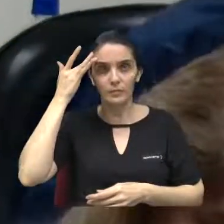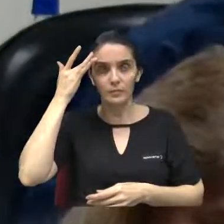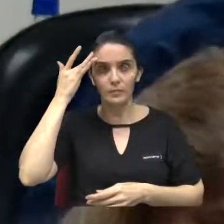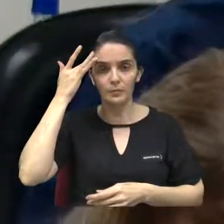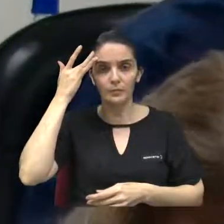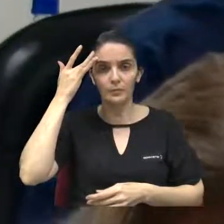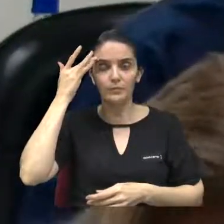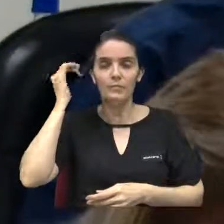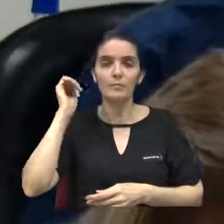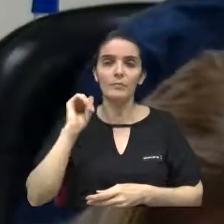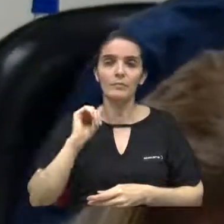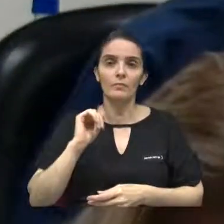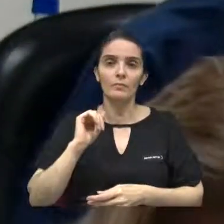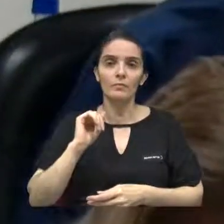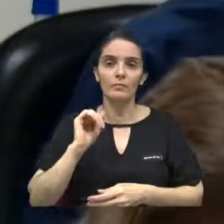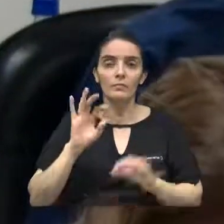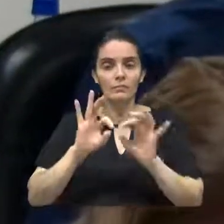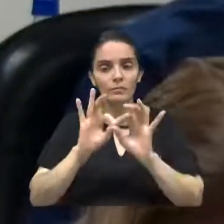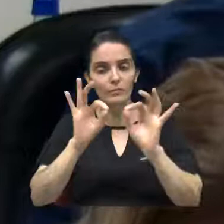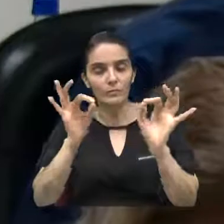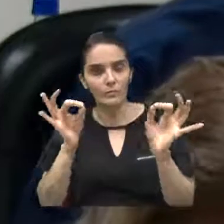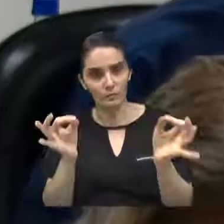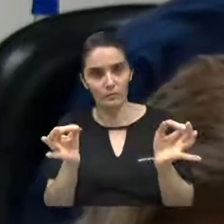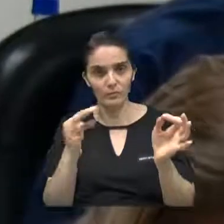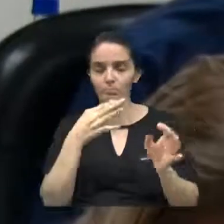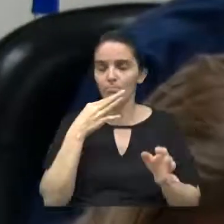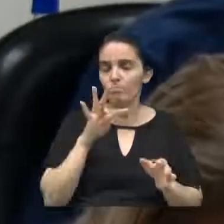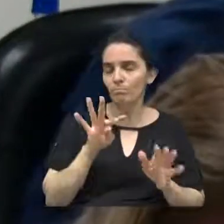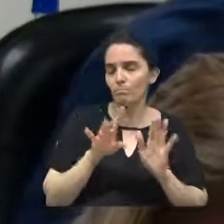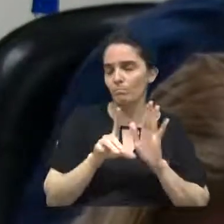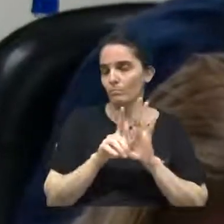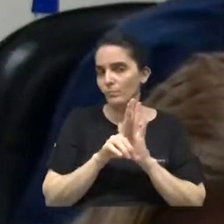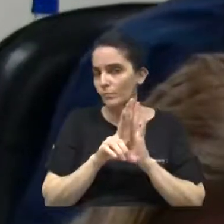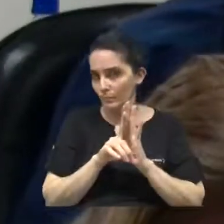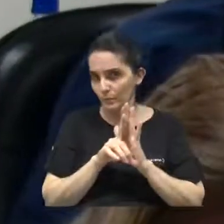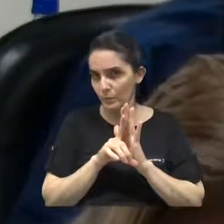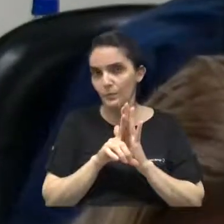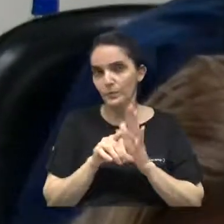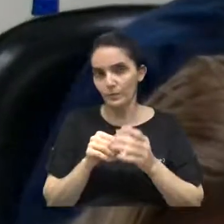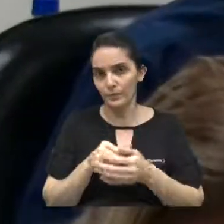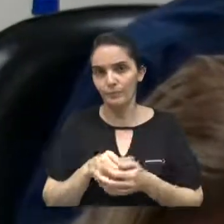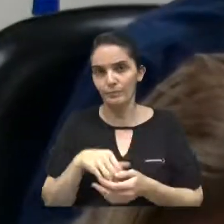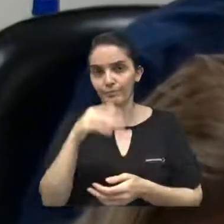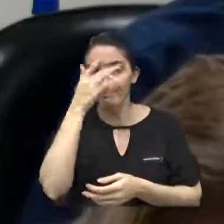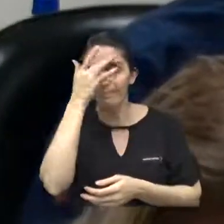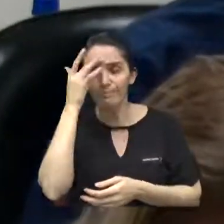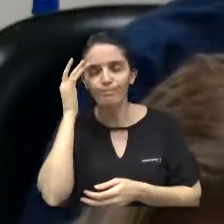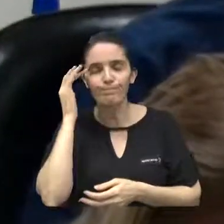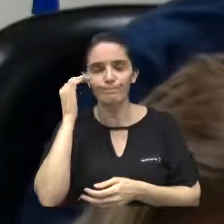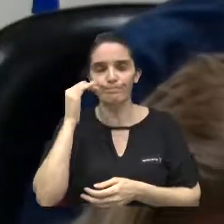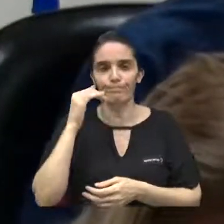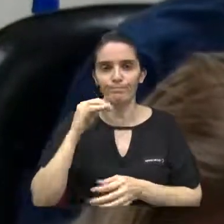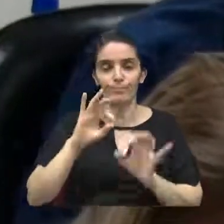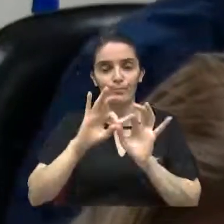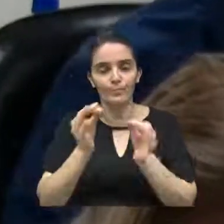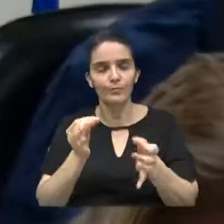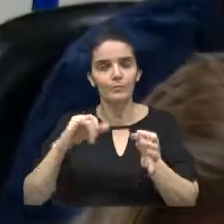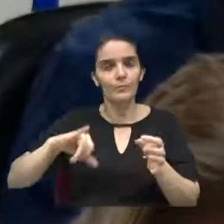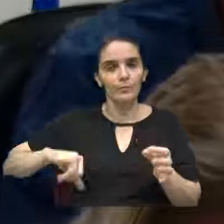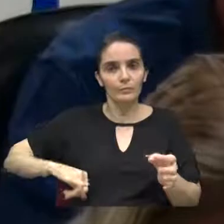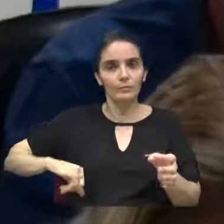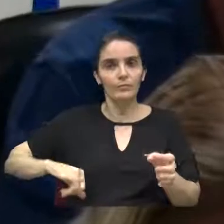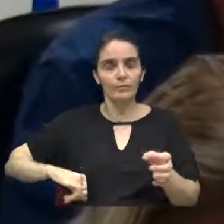têm um menor esclarecimento das leis, e essas são as maiores vítimas, na verdade, desse